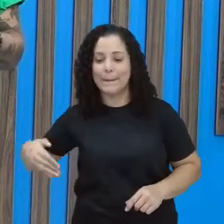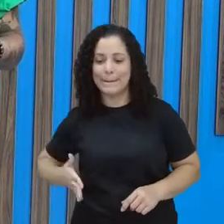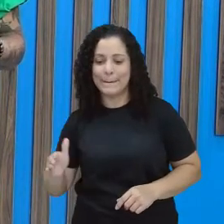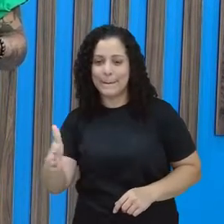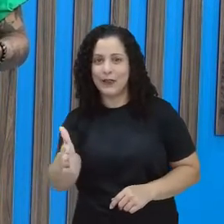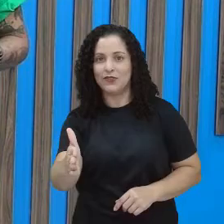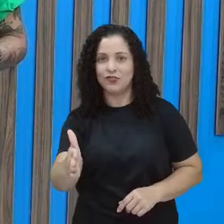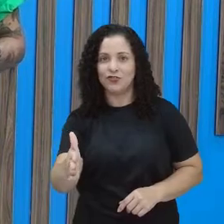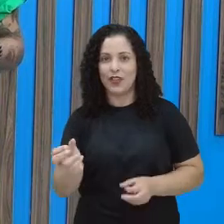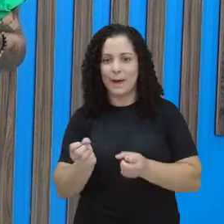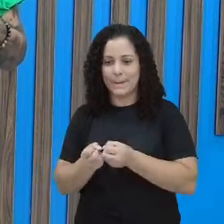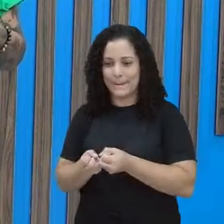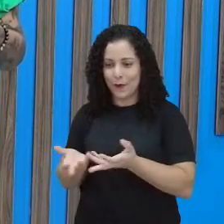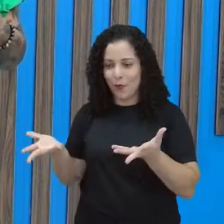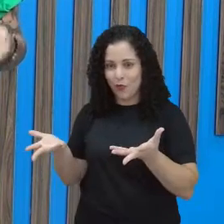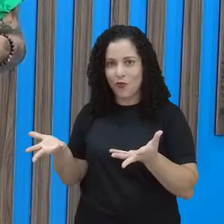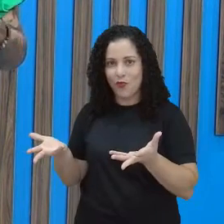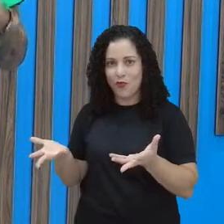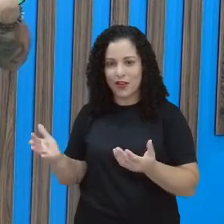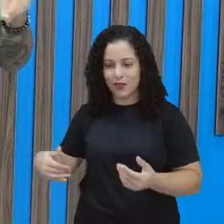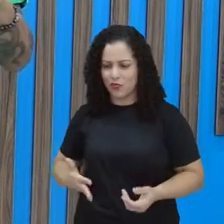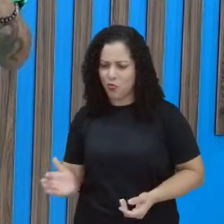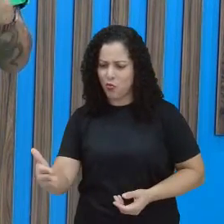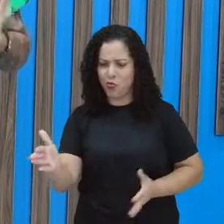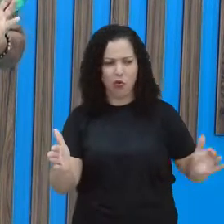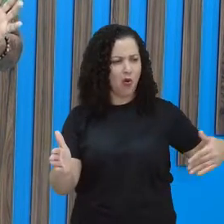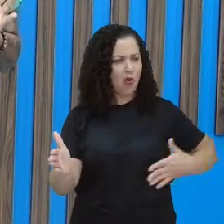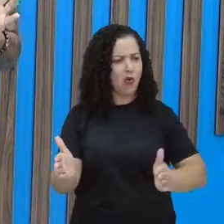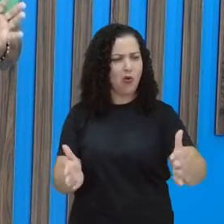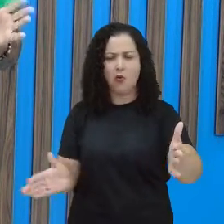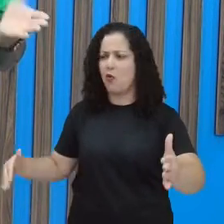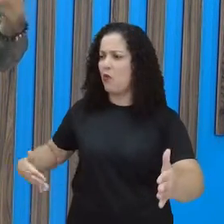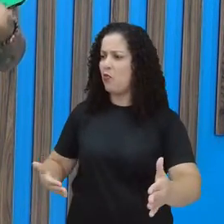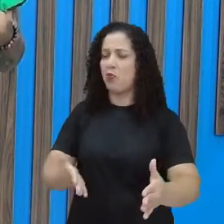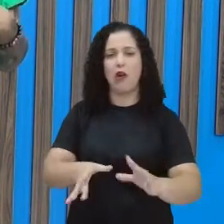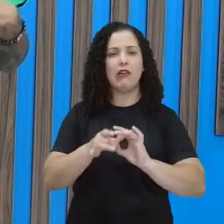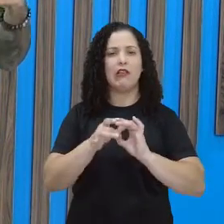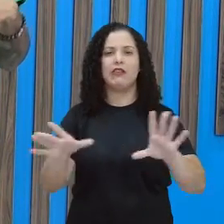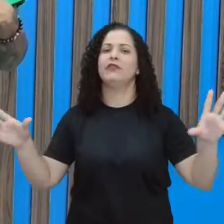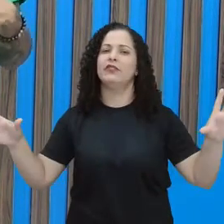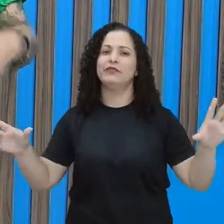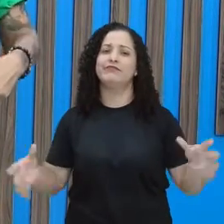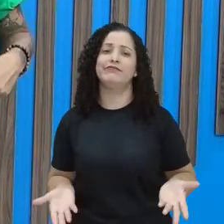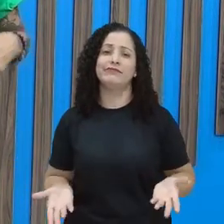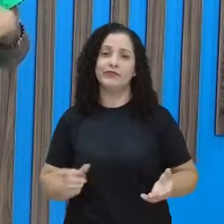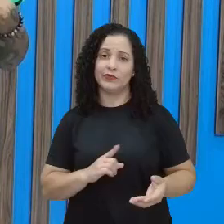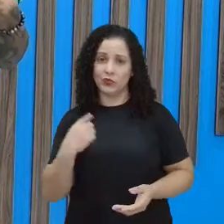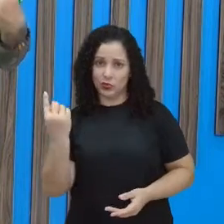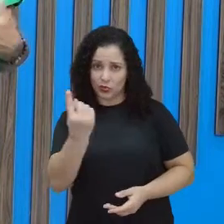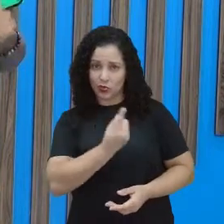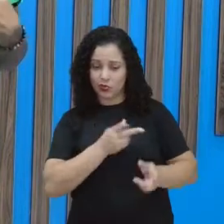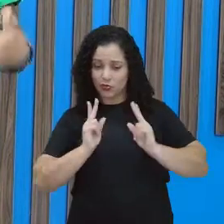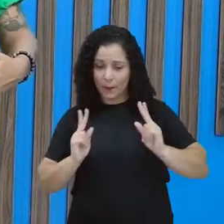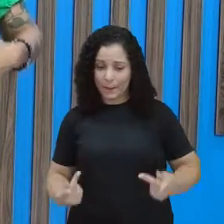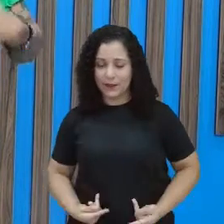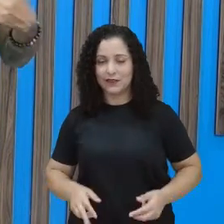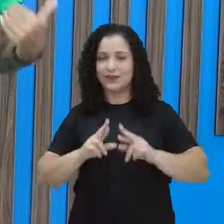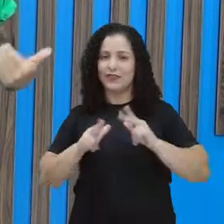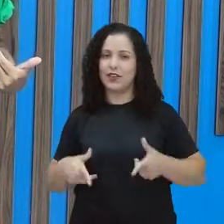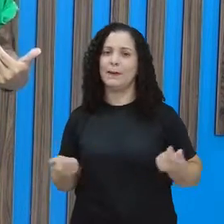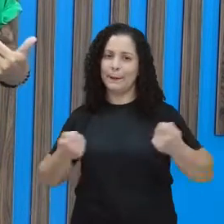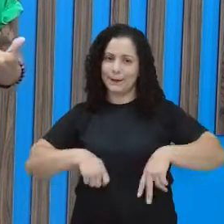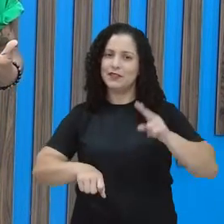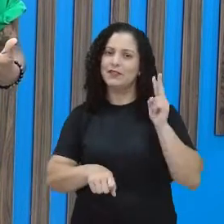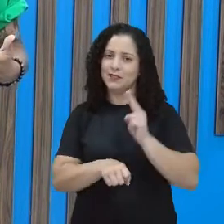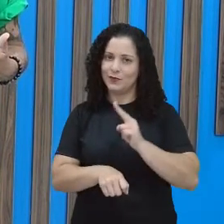ovo eclode e estoura, ele sai e vive sua vida. Nós não, né? Então, por isso que é bem importante esses cuidados na